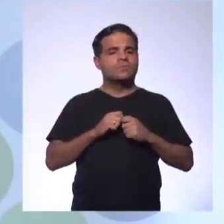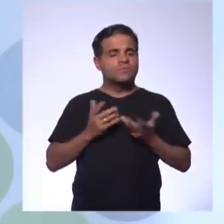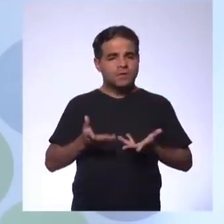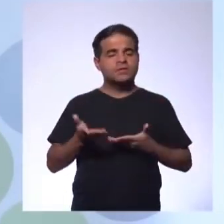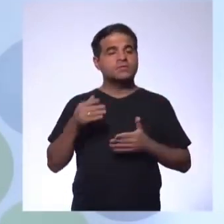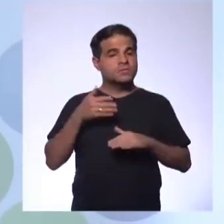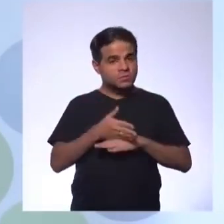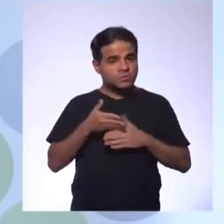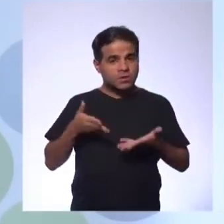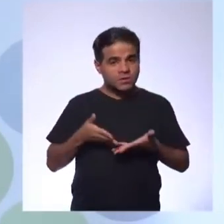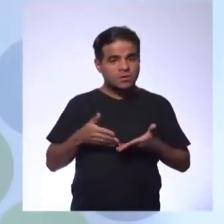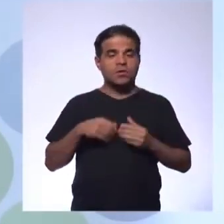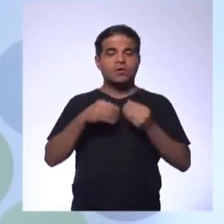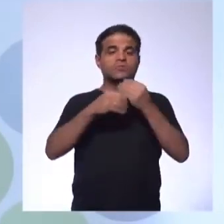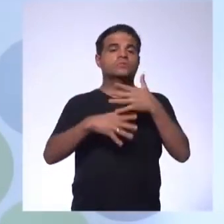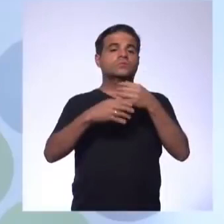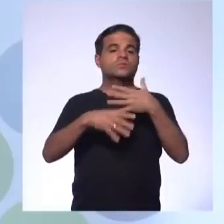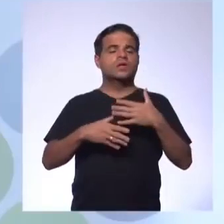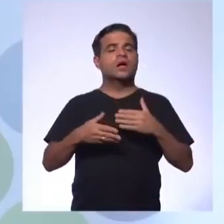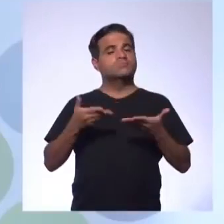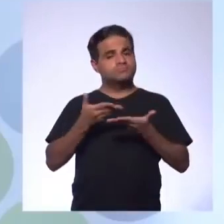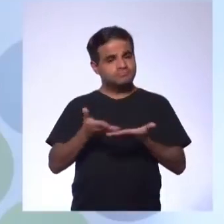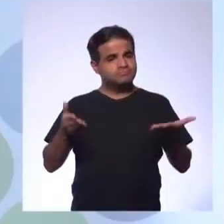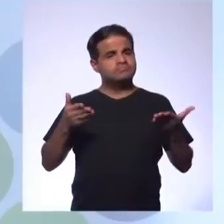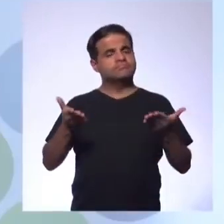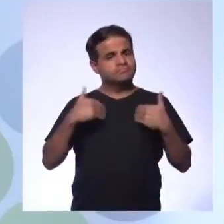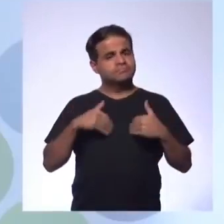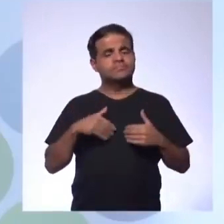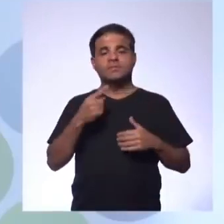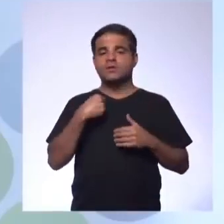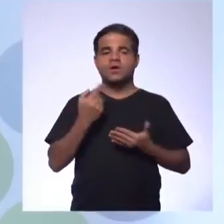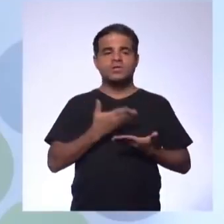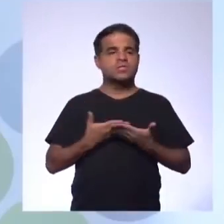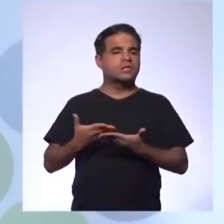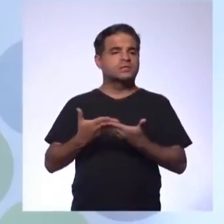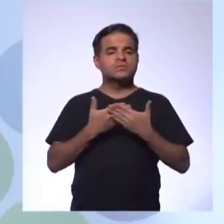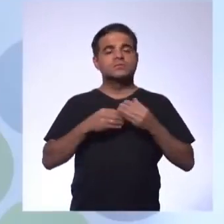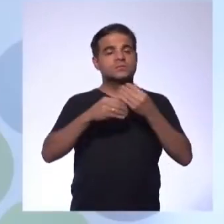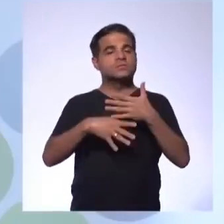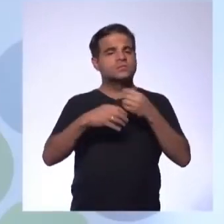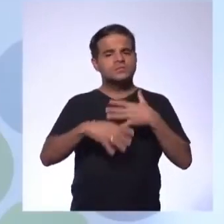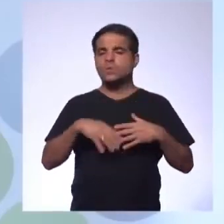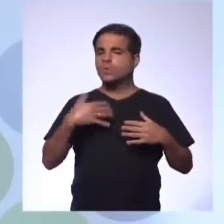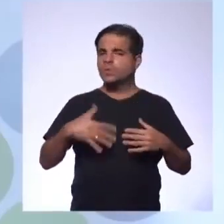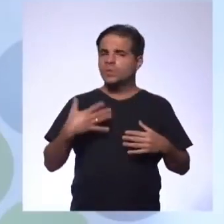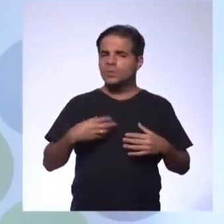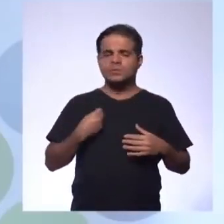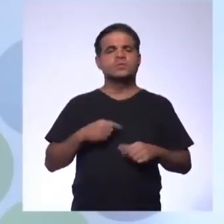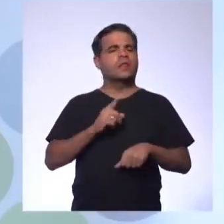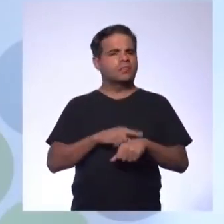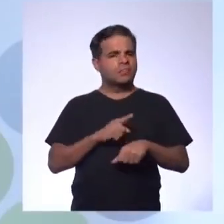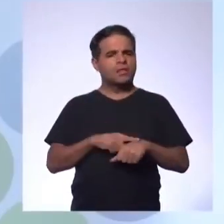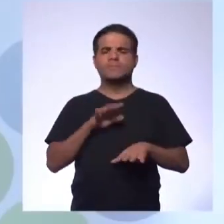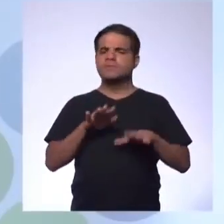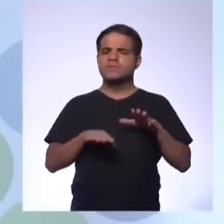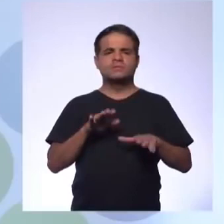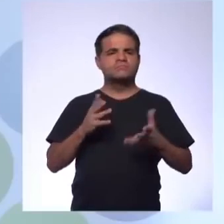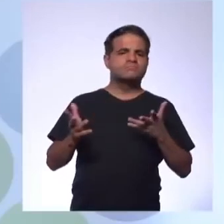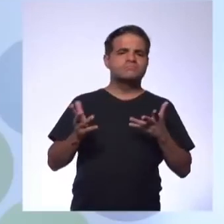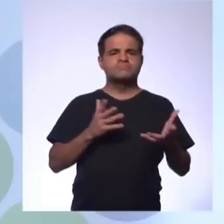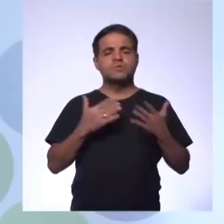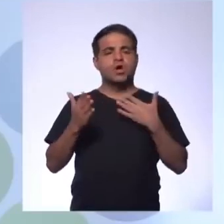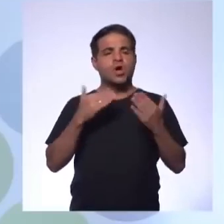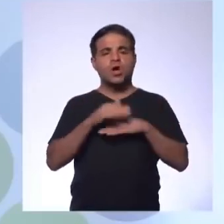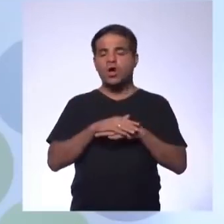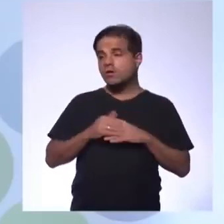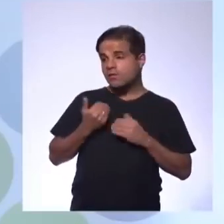que entrou agora, olha, o chat está aí, participe conosco. Nas nossas aulas, o chat é muito ativo, a gente dá tempo, às vezes a gente não dá tempo. Às vezes a gente conversa